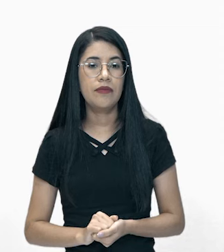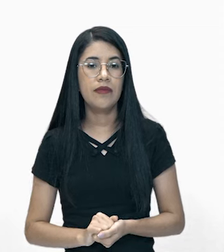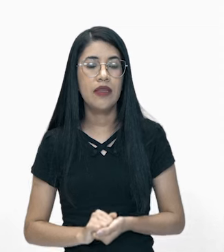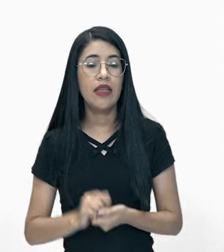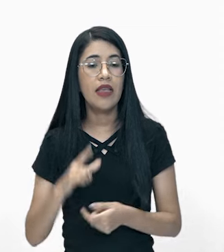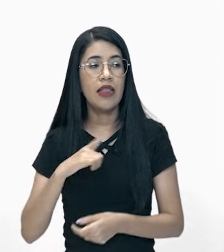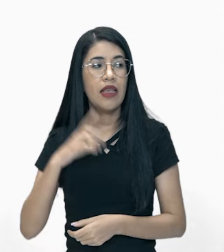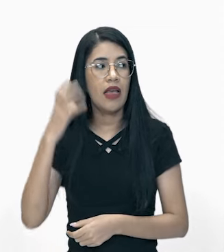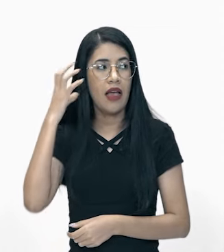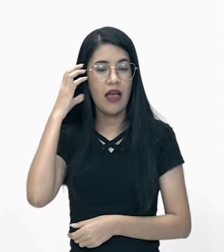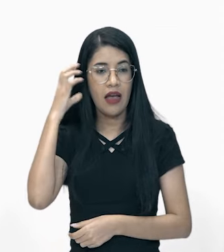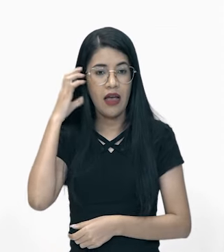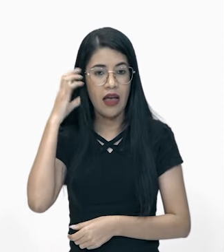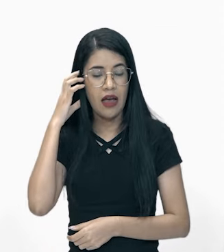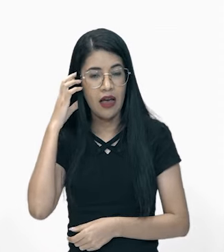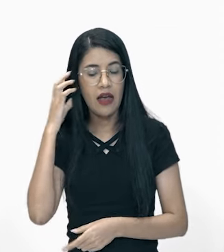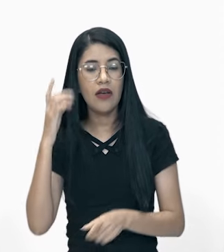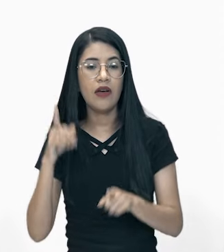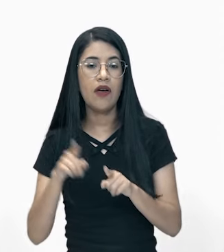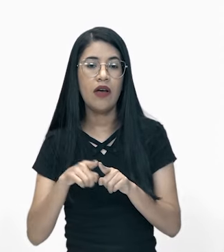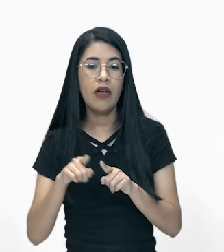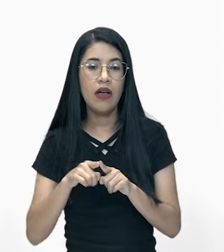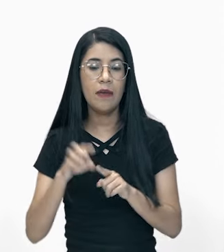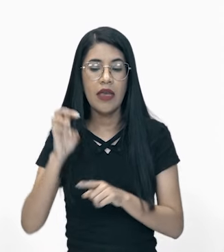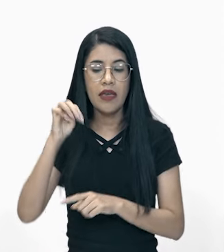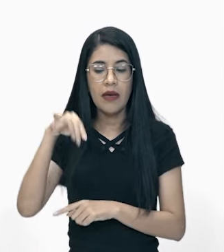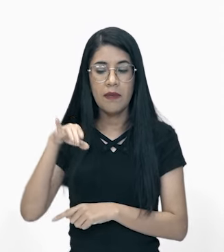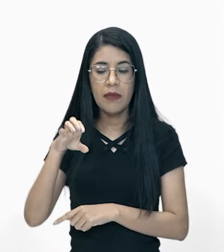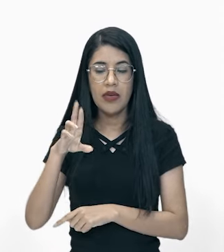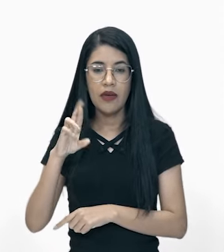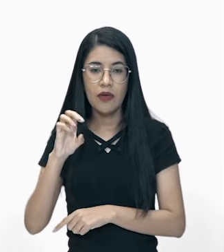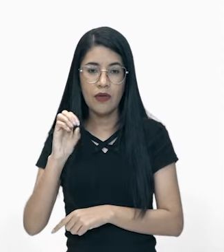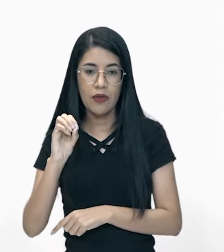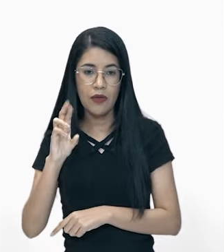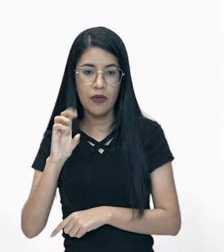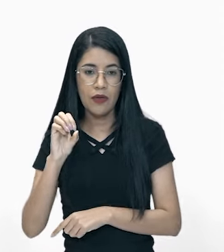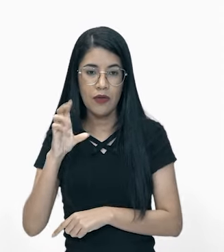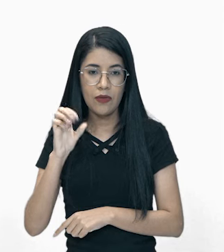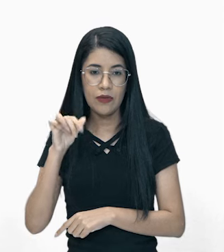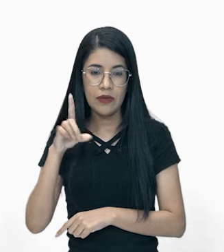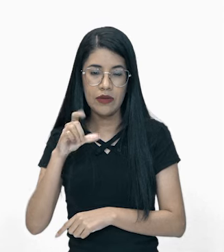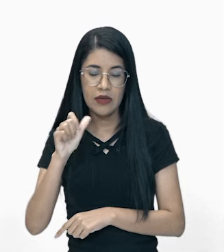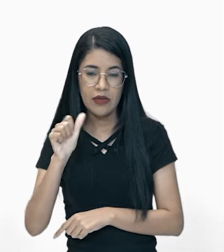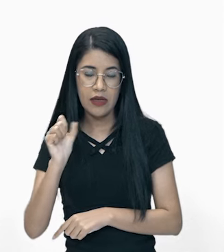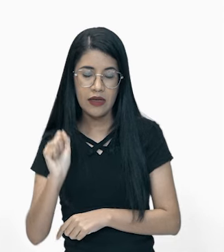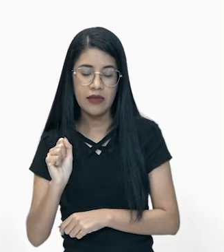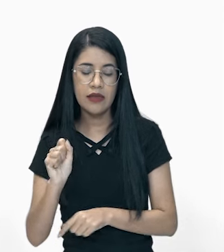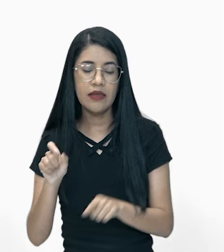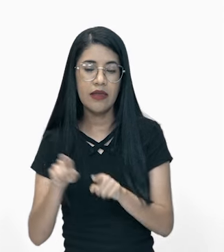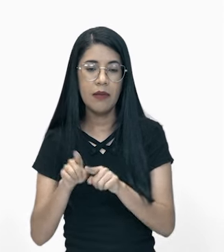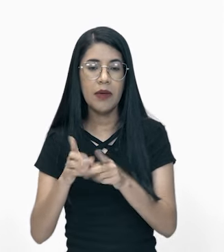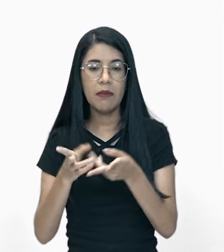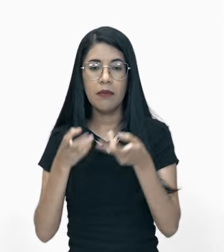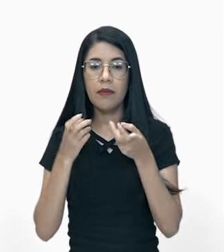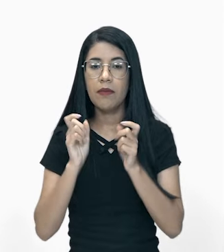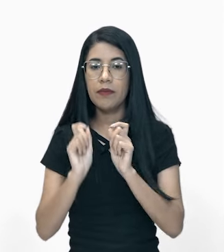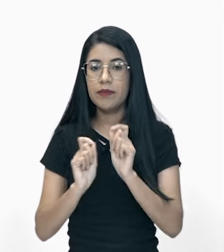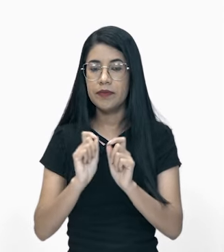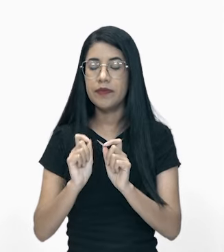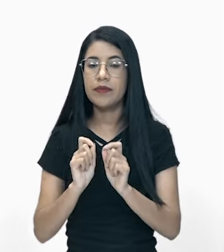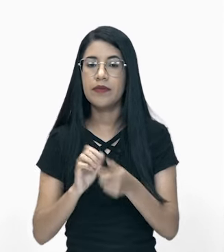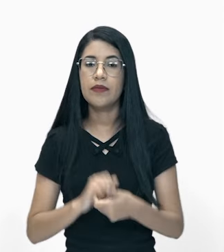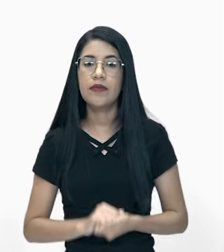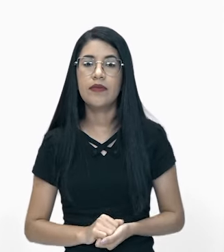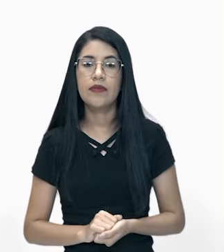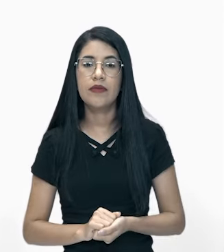rádio, tem as micro-ondas e vocês perceberam aí que aparecem